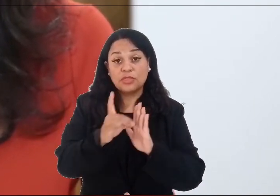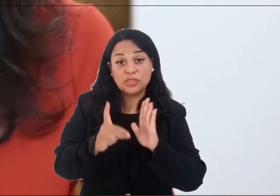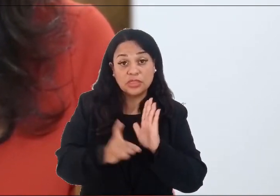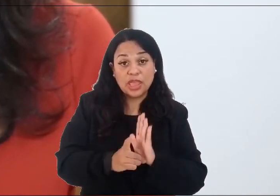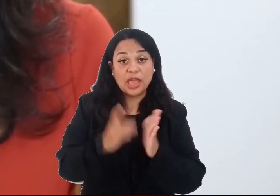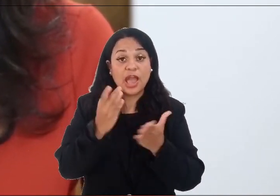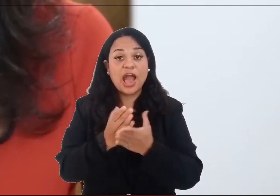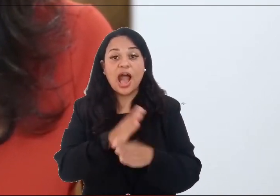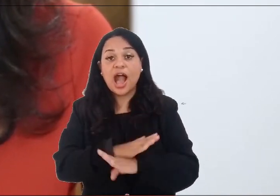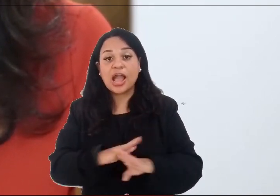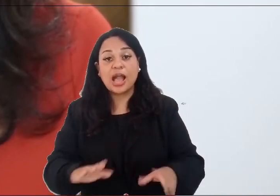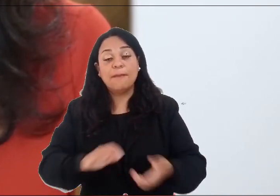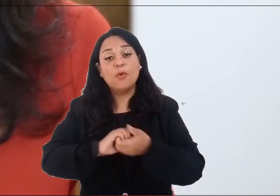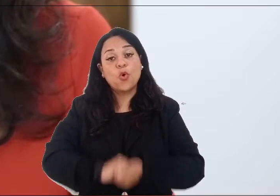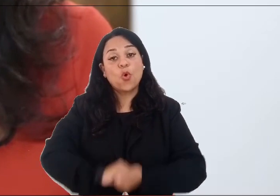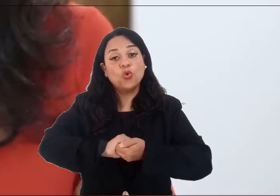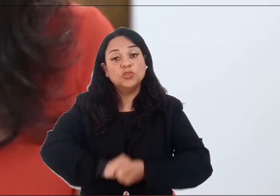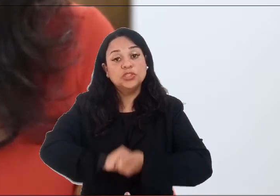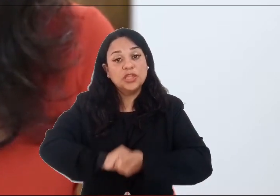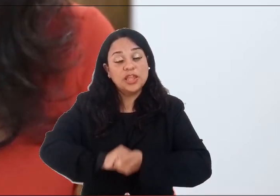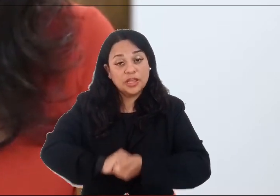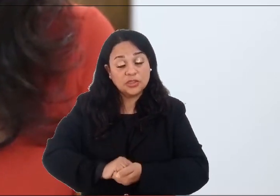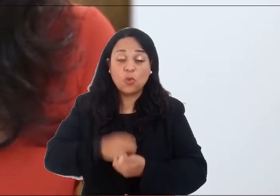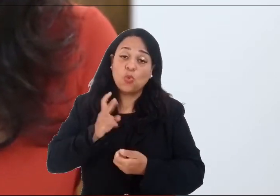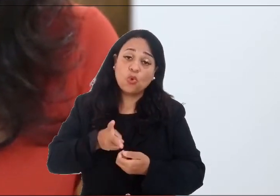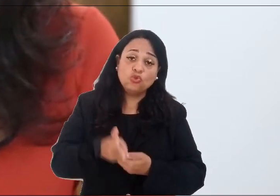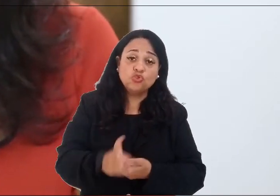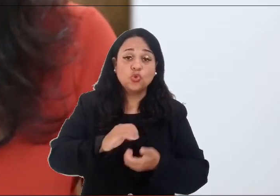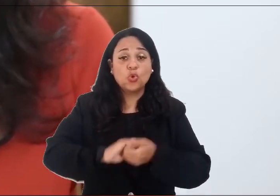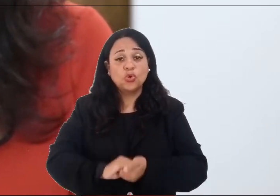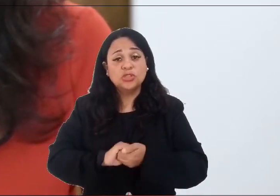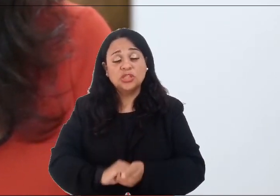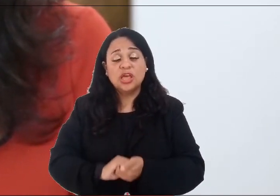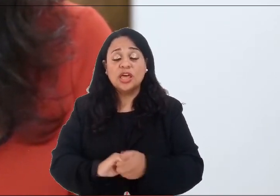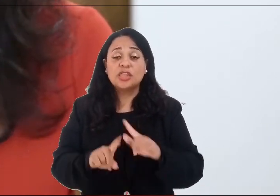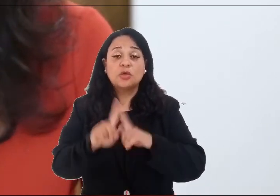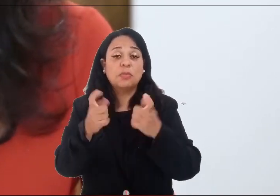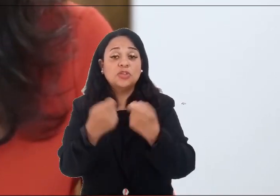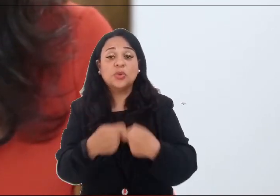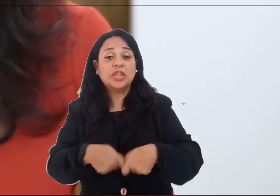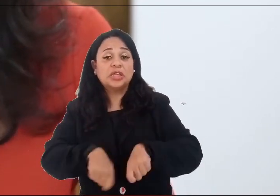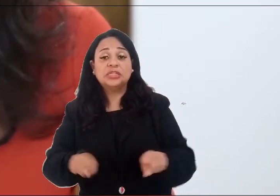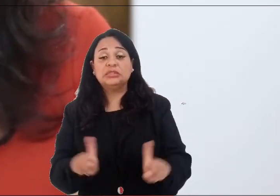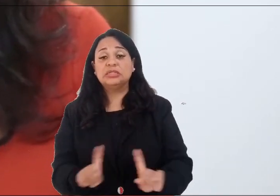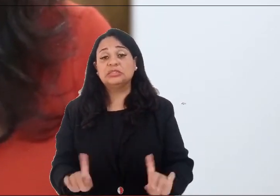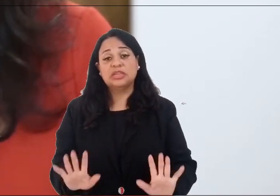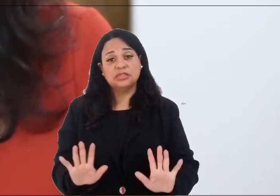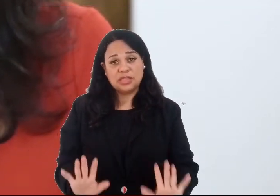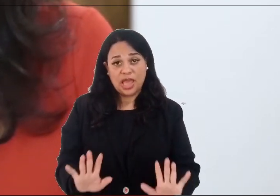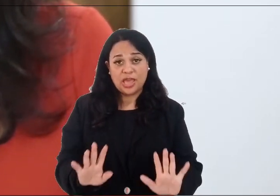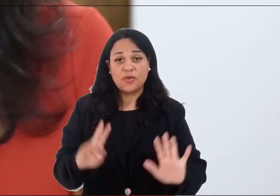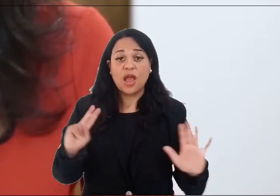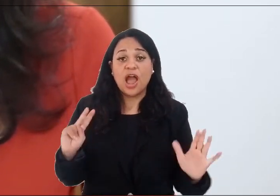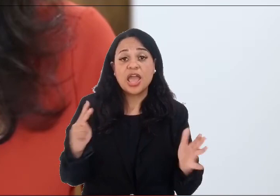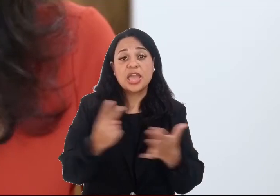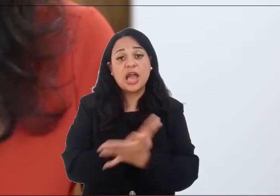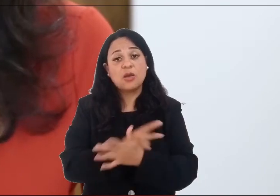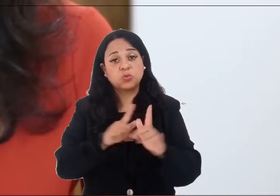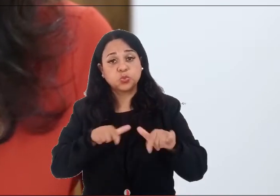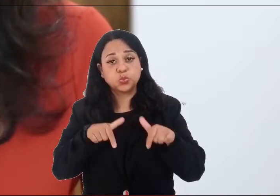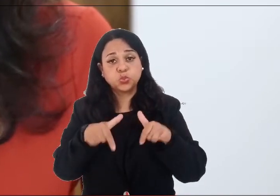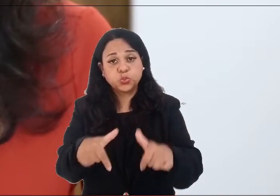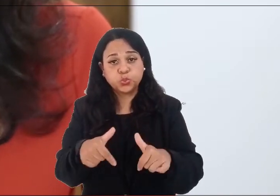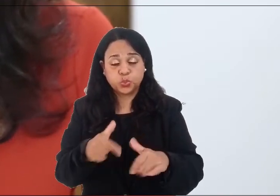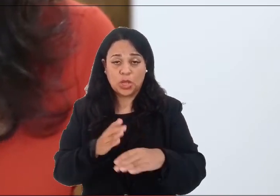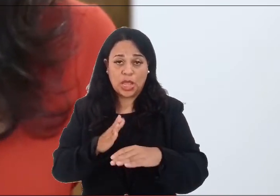acabou com a conciliação prévia obrigatória. Continuou existindo conciliação, mas não era mais necessário tentar conciliação para ingressar com a ação